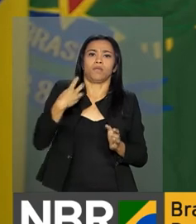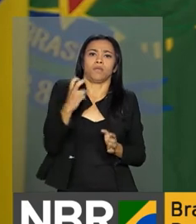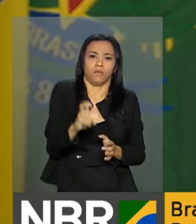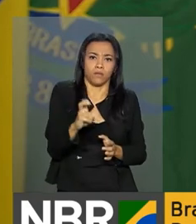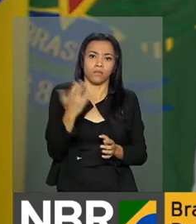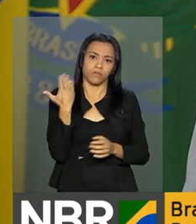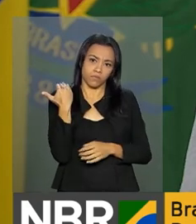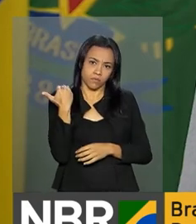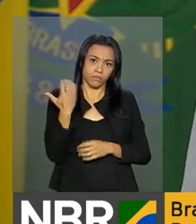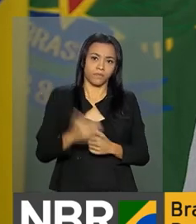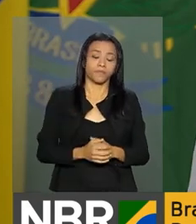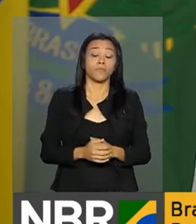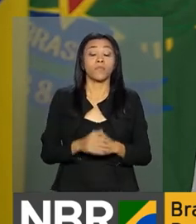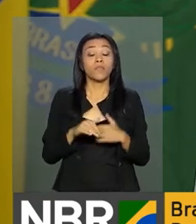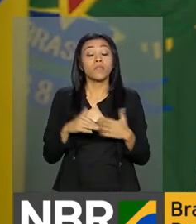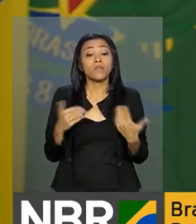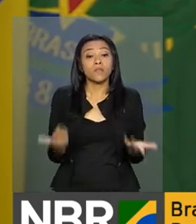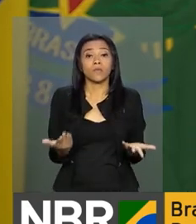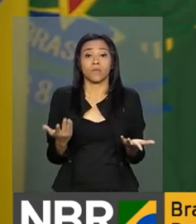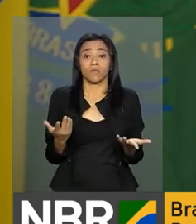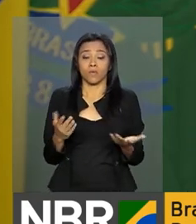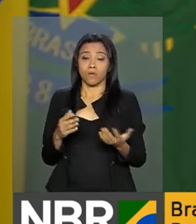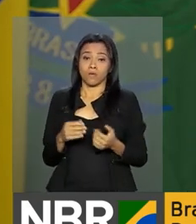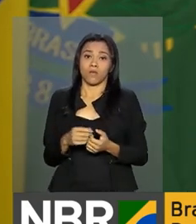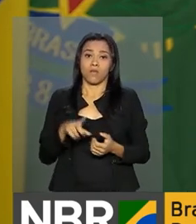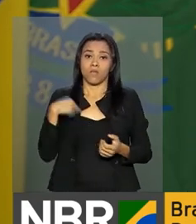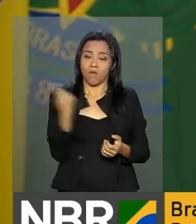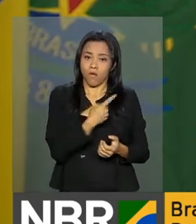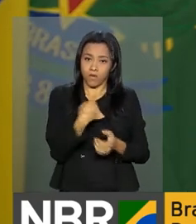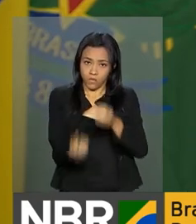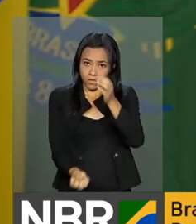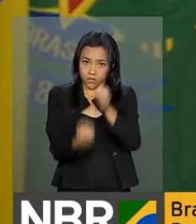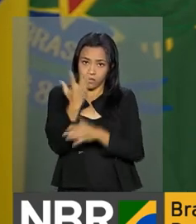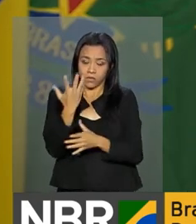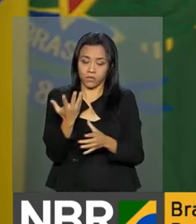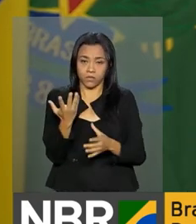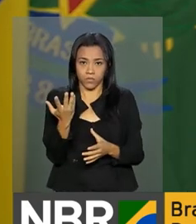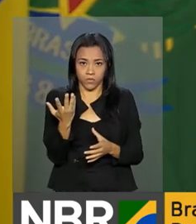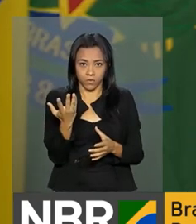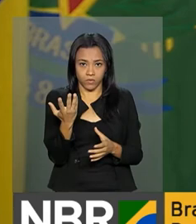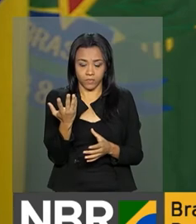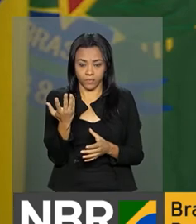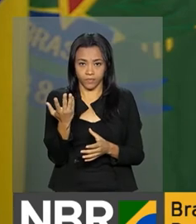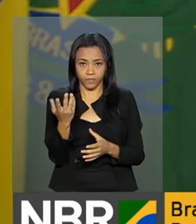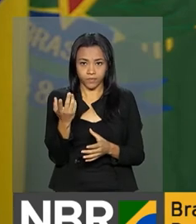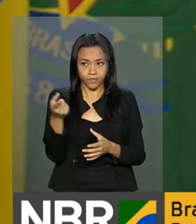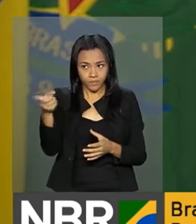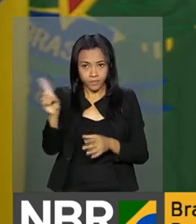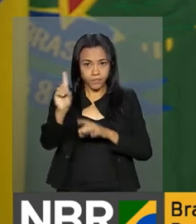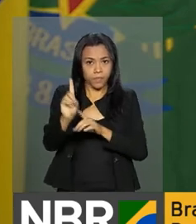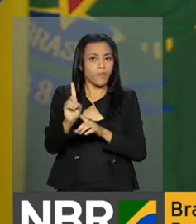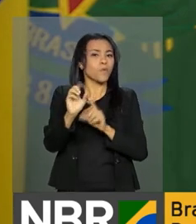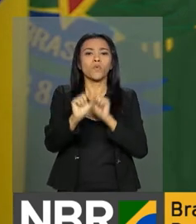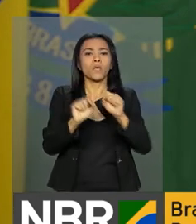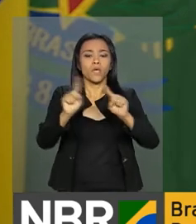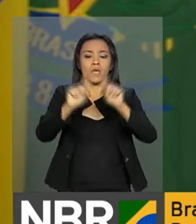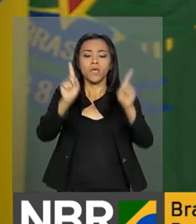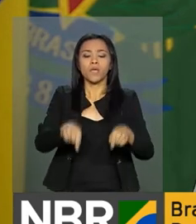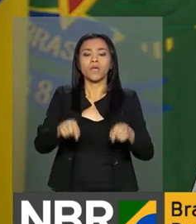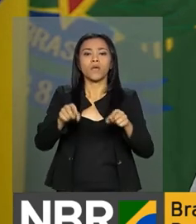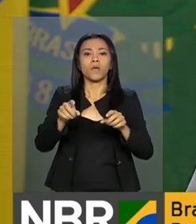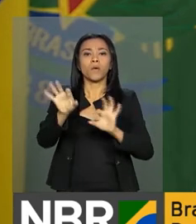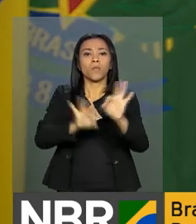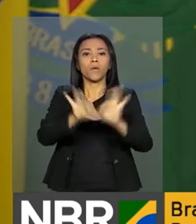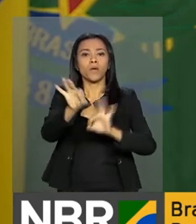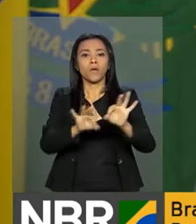assim quando nós é lançamos como lãs osmar o programa progredir é